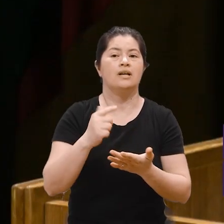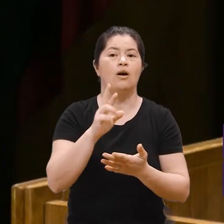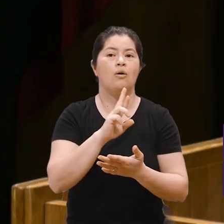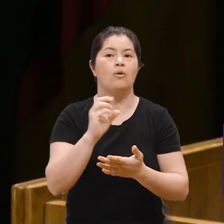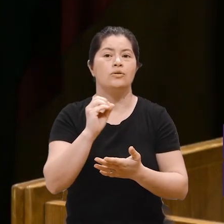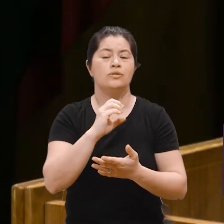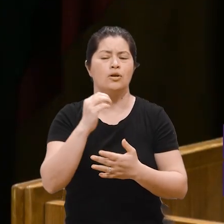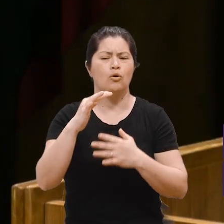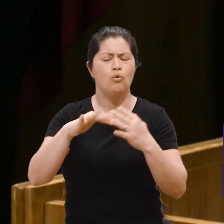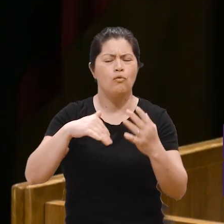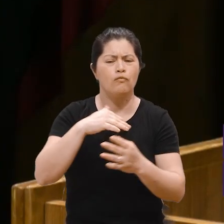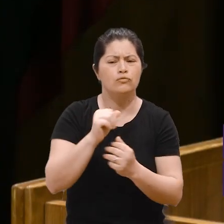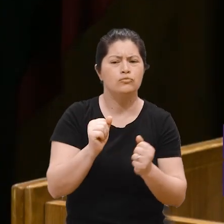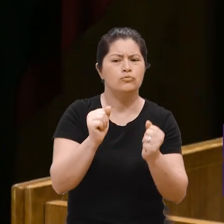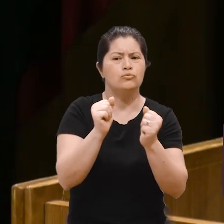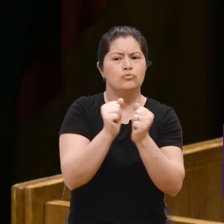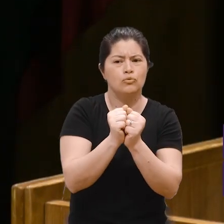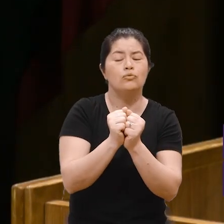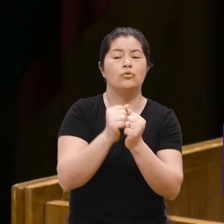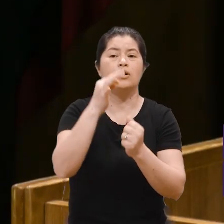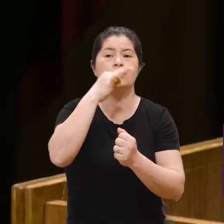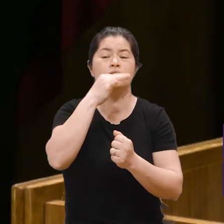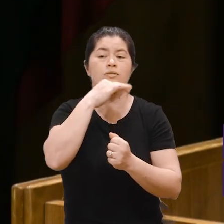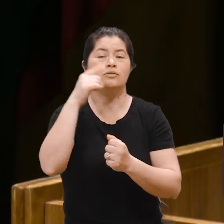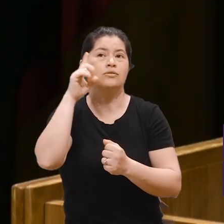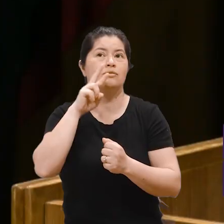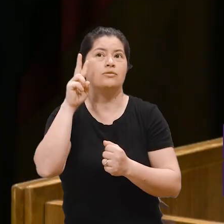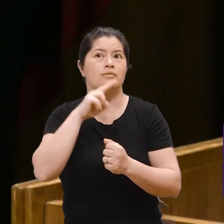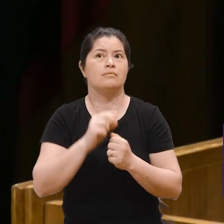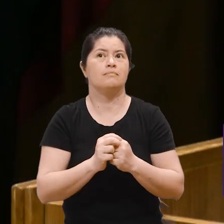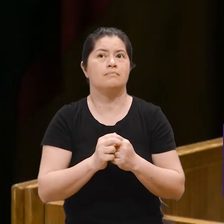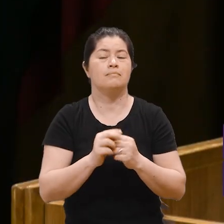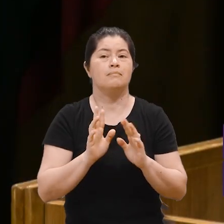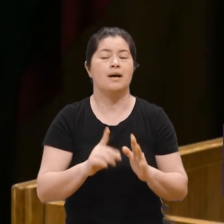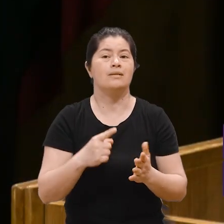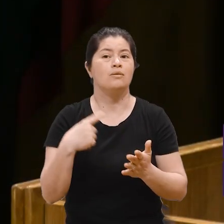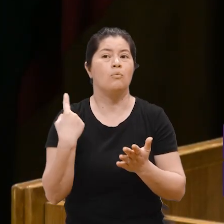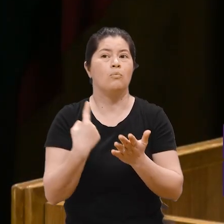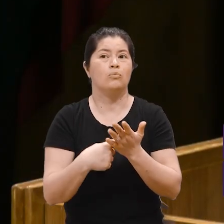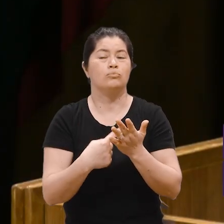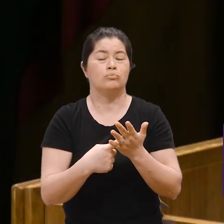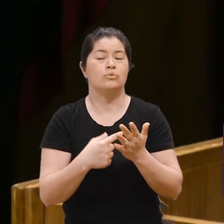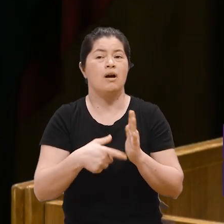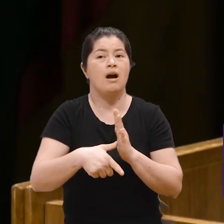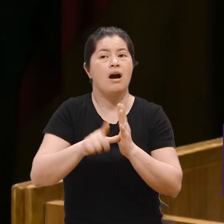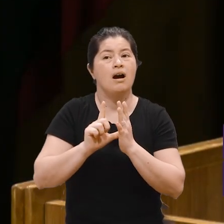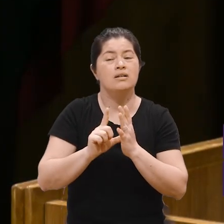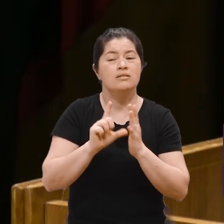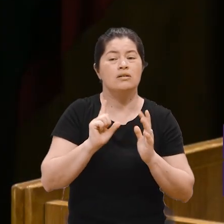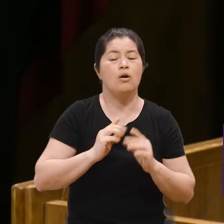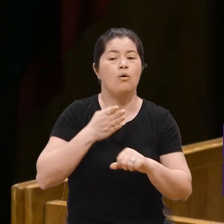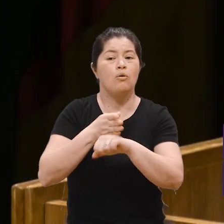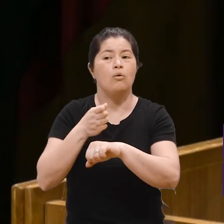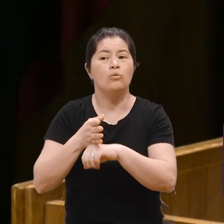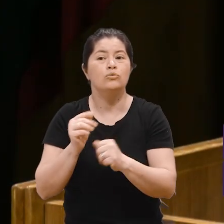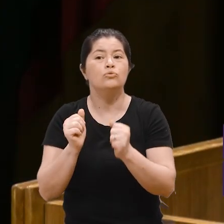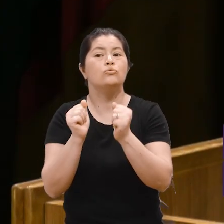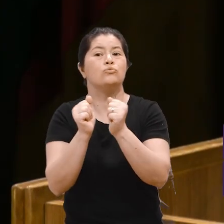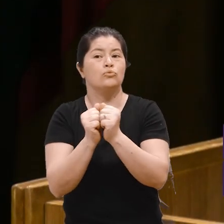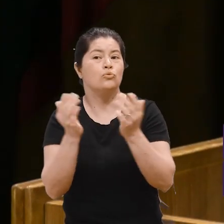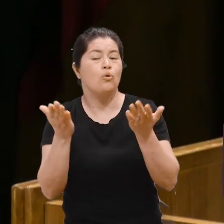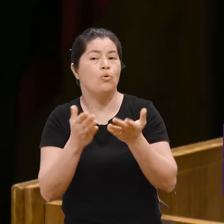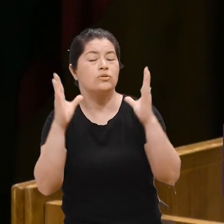confunde com a própria história de Caxias do Sul. Infelizmente, em razão de compromissos previamente assumidos, não poderei estar presente nesta